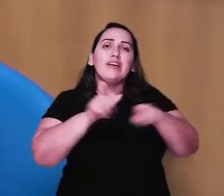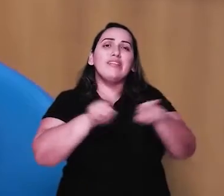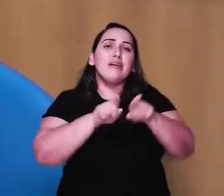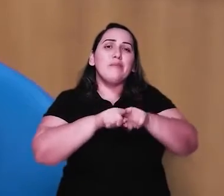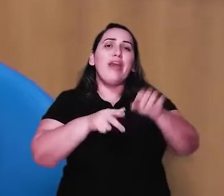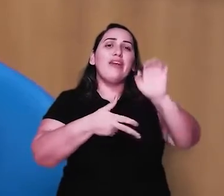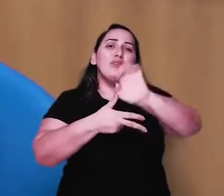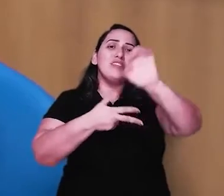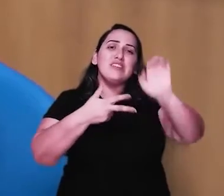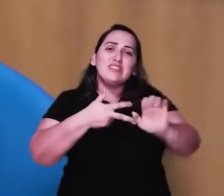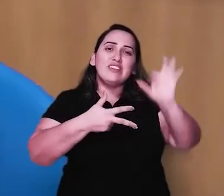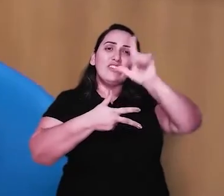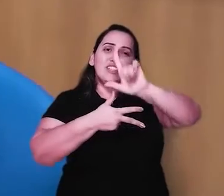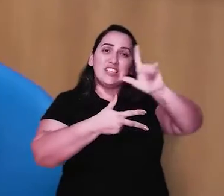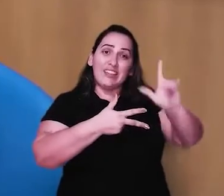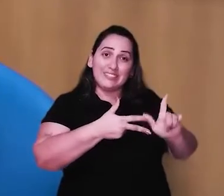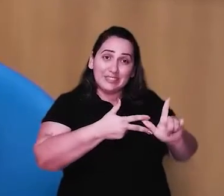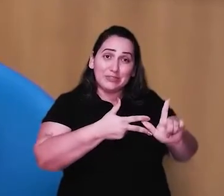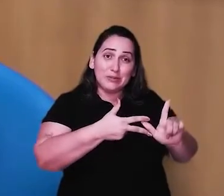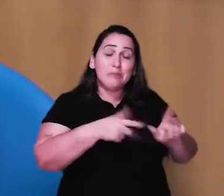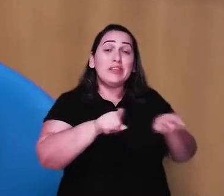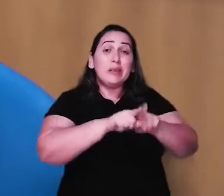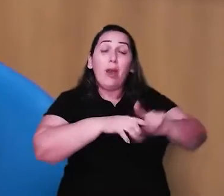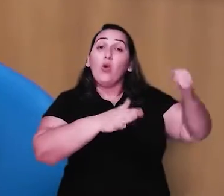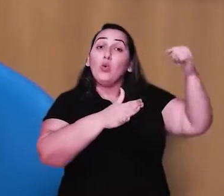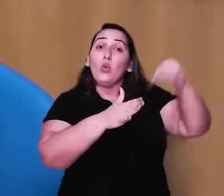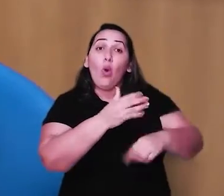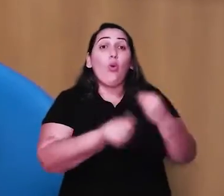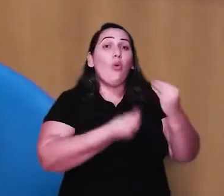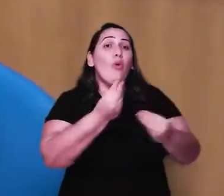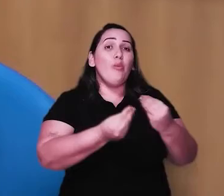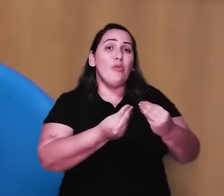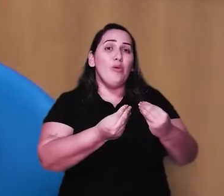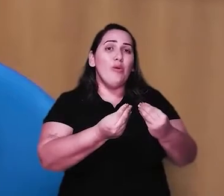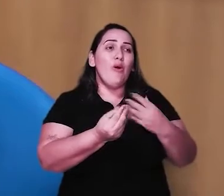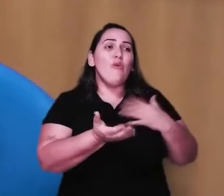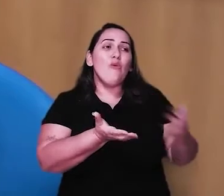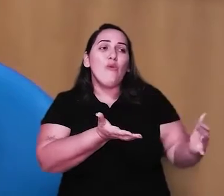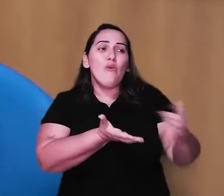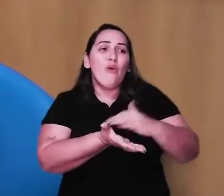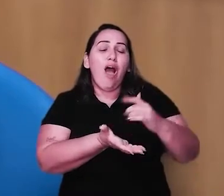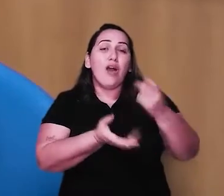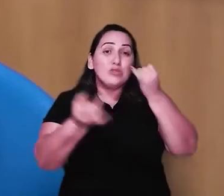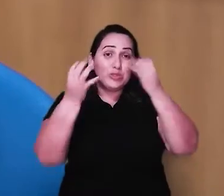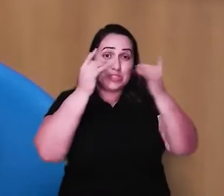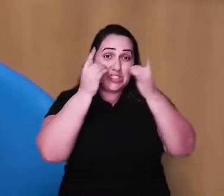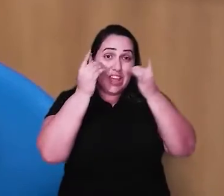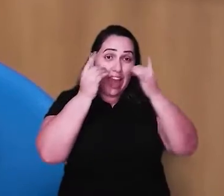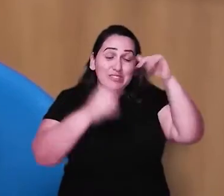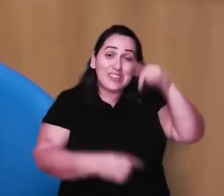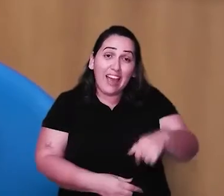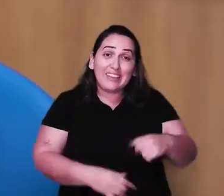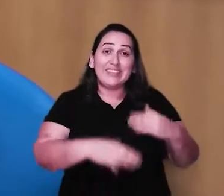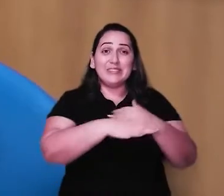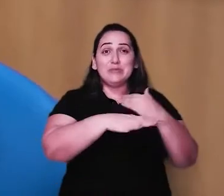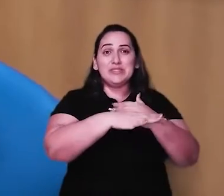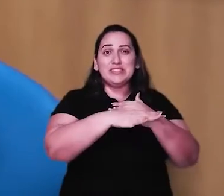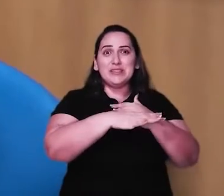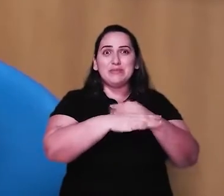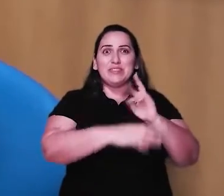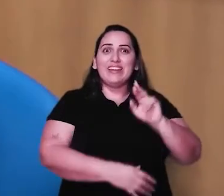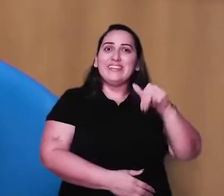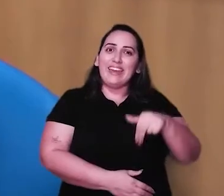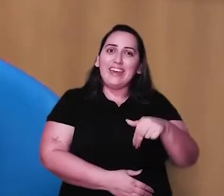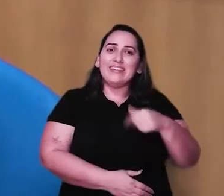a decisão mais difícil de todas, que veio na pandemia, que foi incluir os municípios. Então, recontar a história,